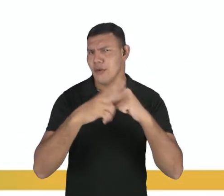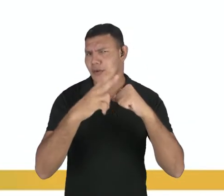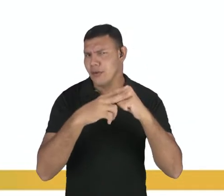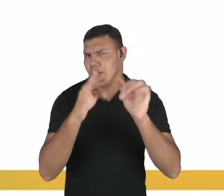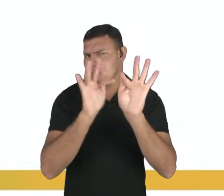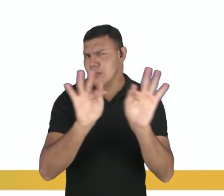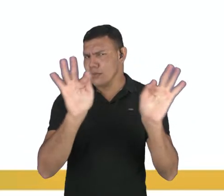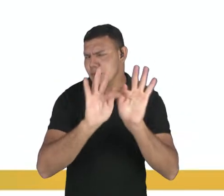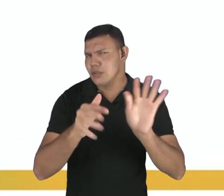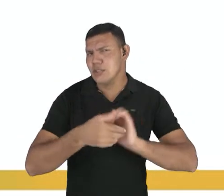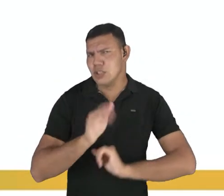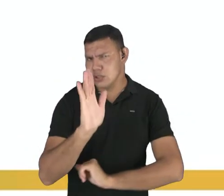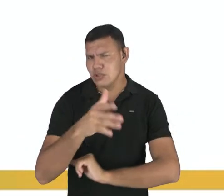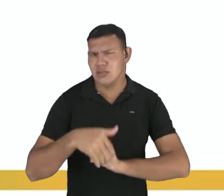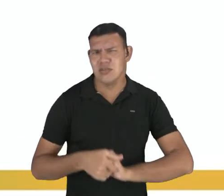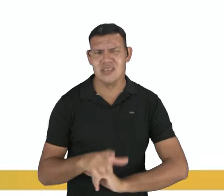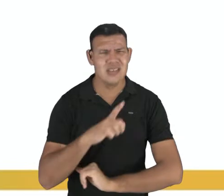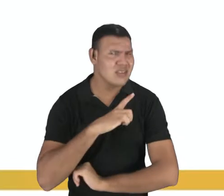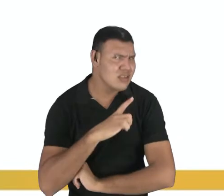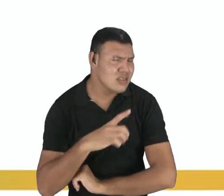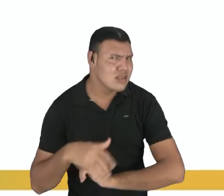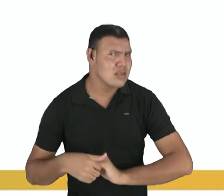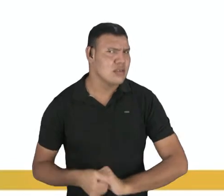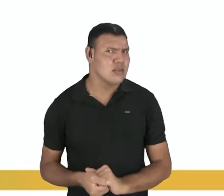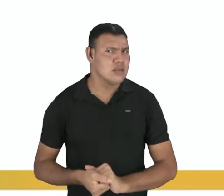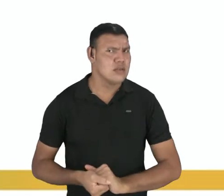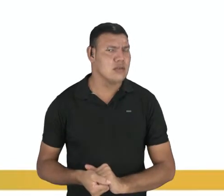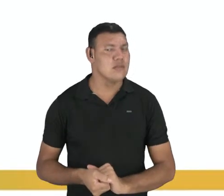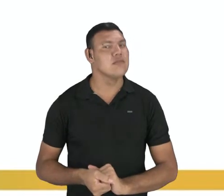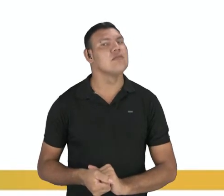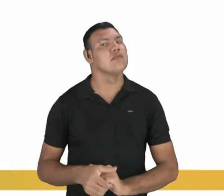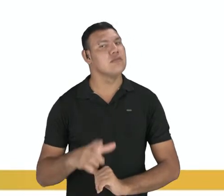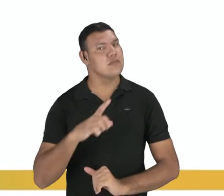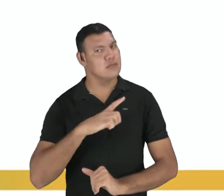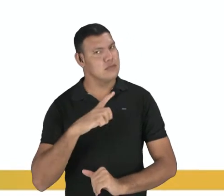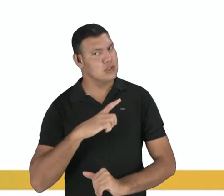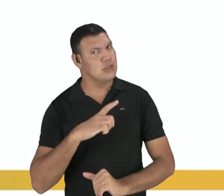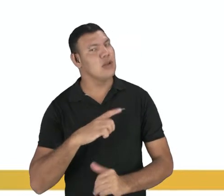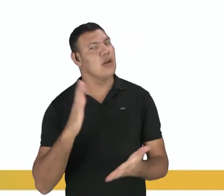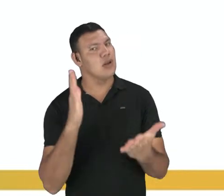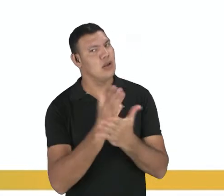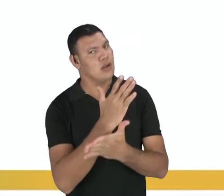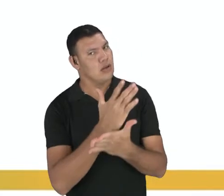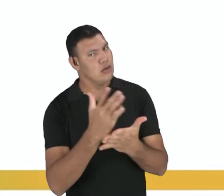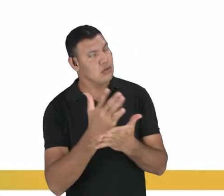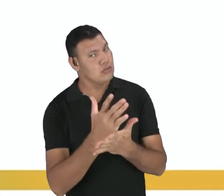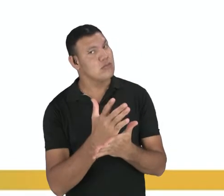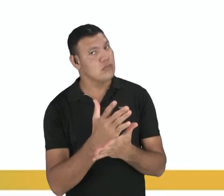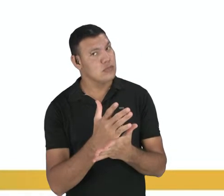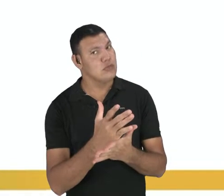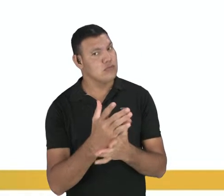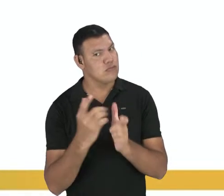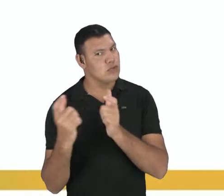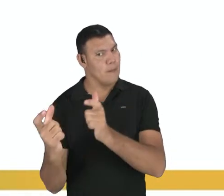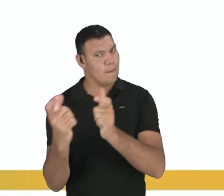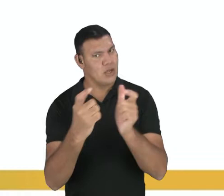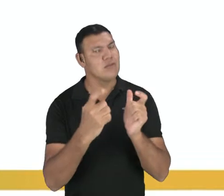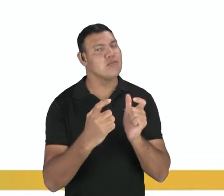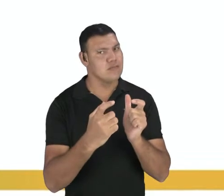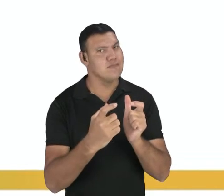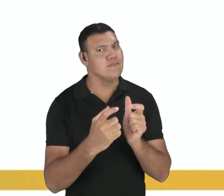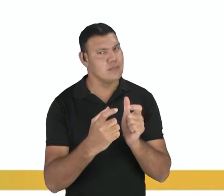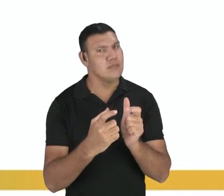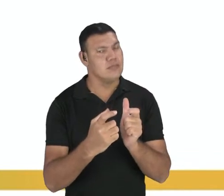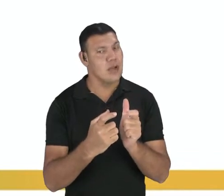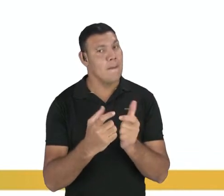frasais? Será que existe? Bom, existem alguns casos em português que exibem uma